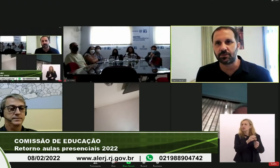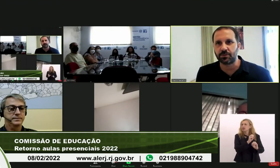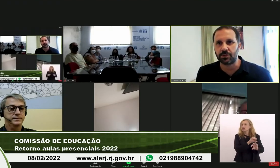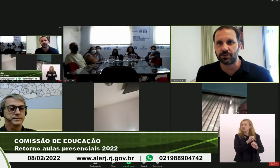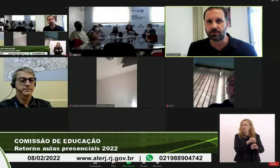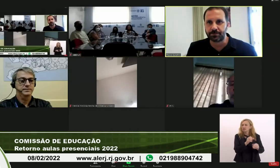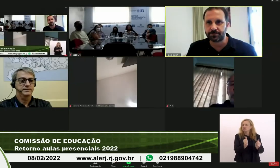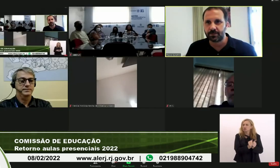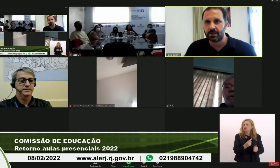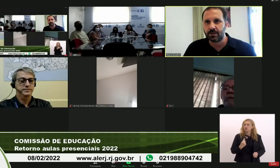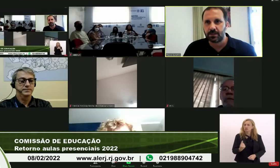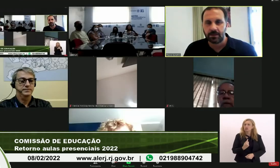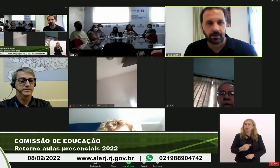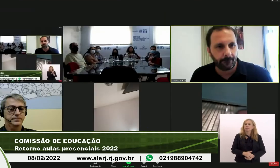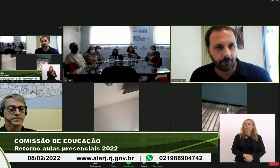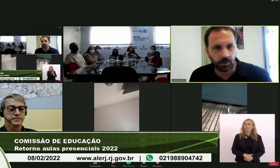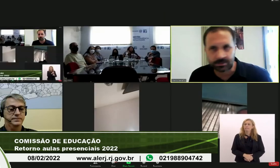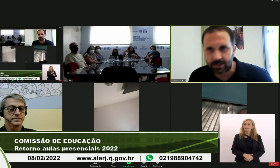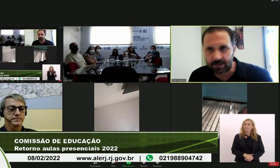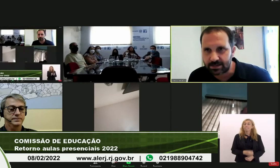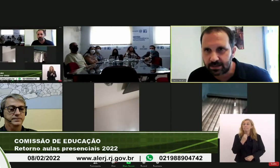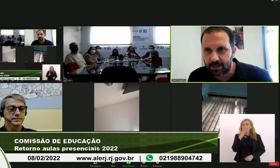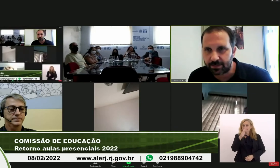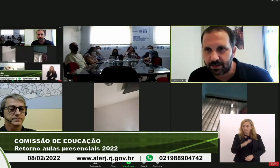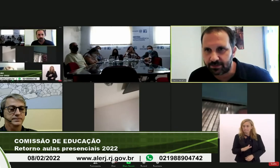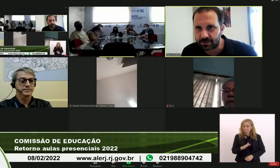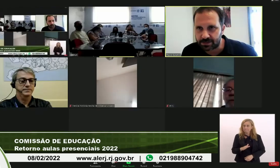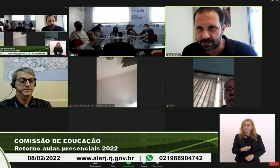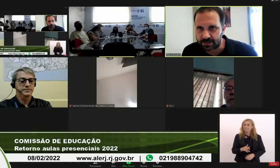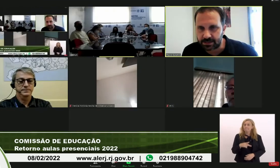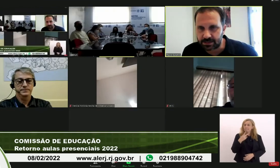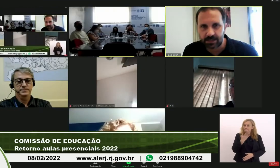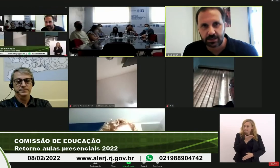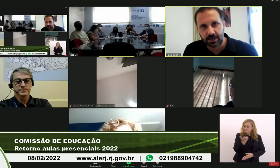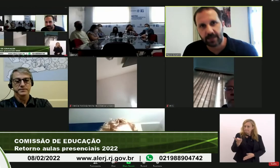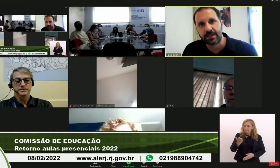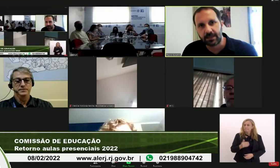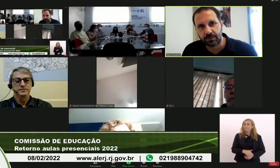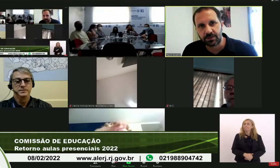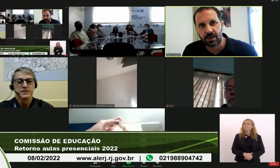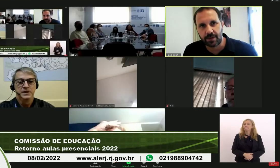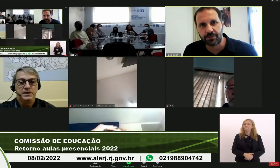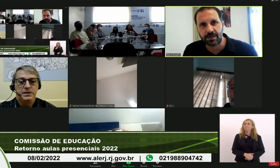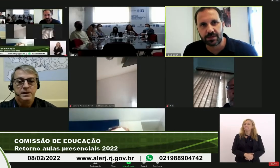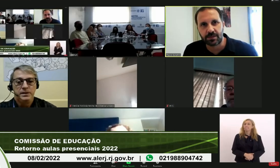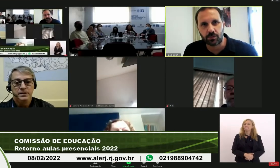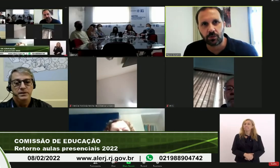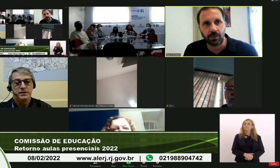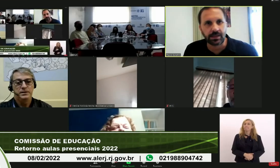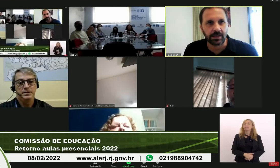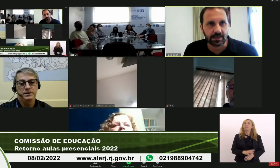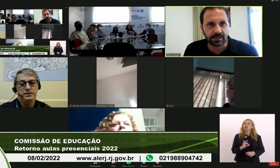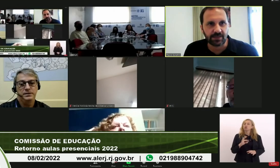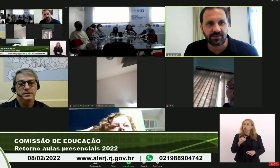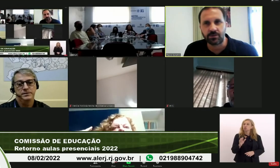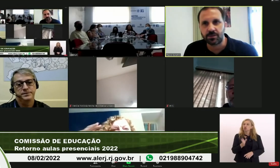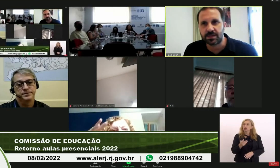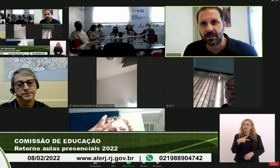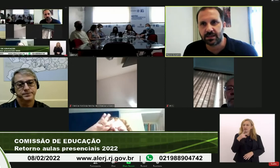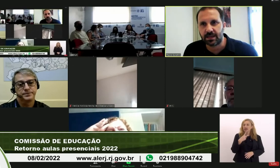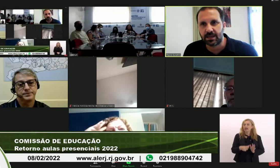presente conosco. Boa tarde, a palavra é de vocês, reiterando os elementos que a gente colocou aqui antes da